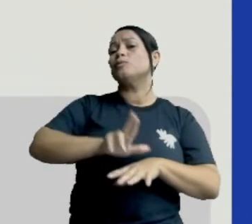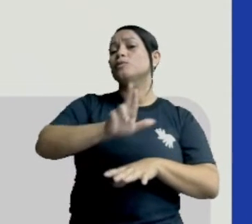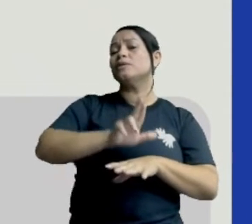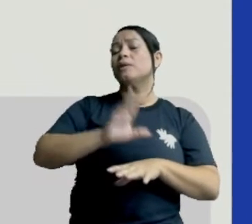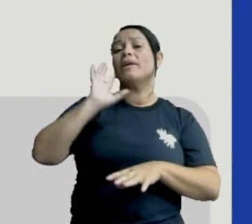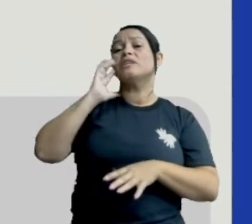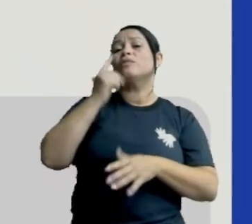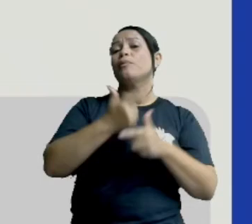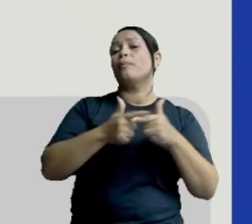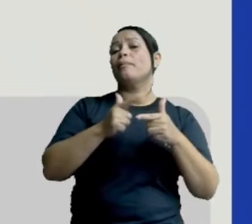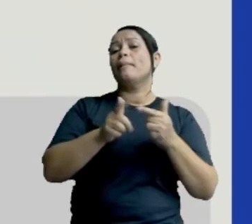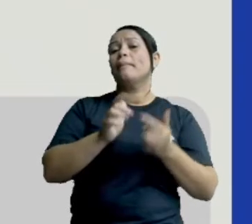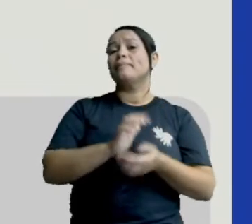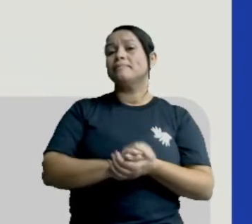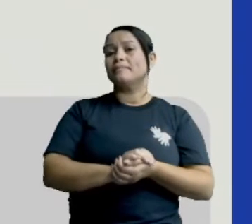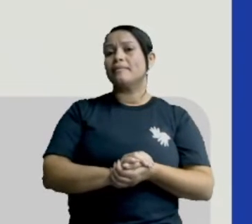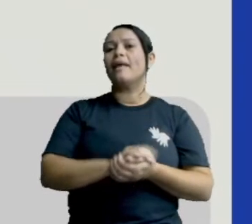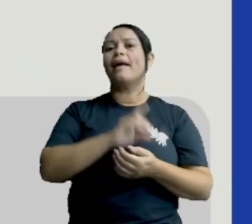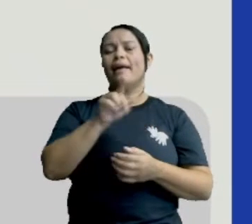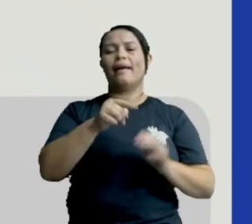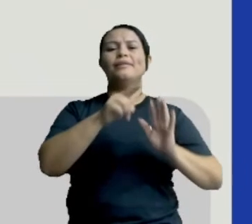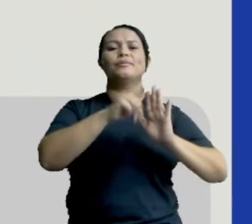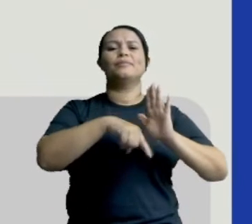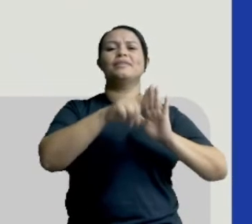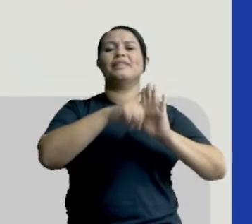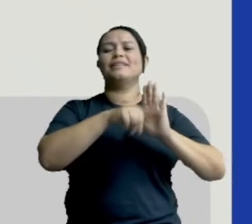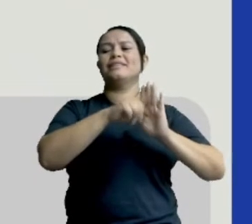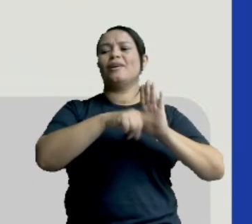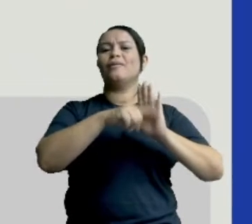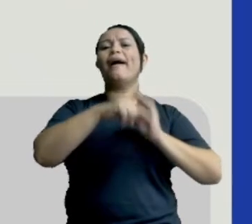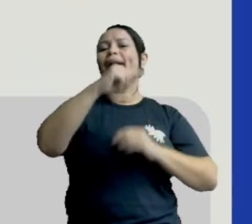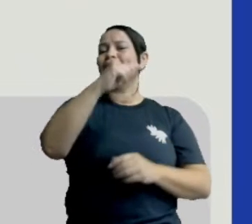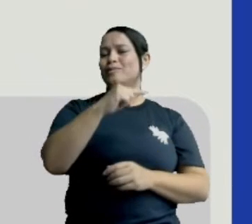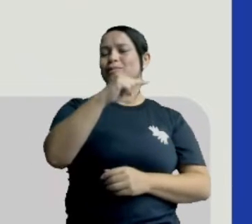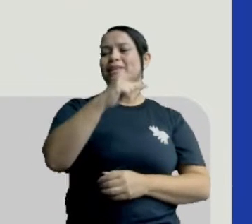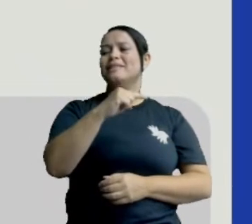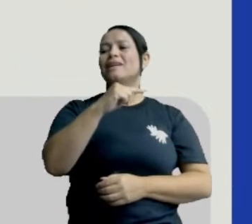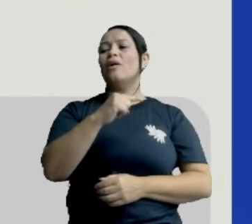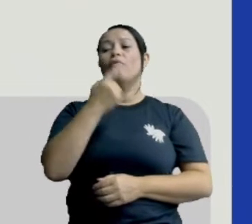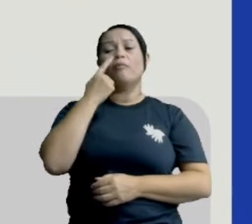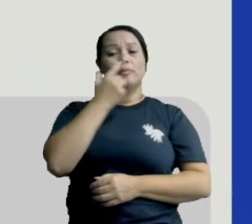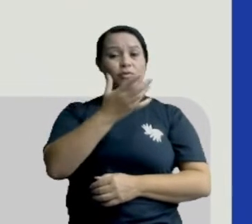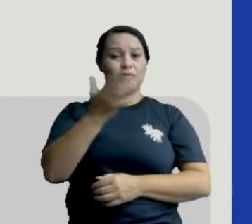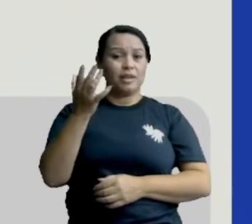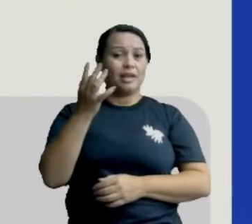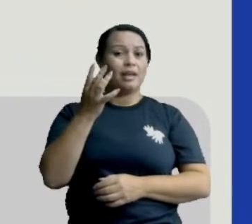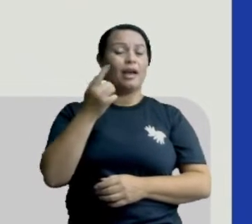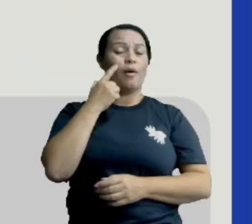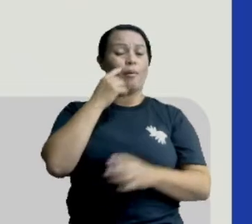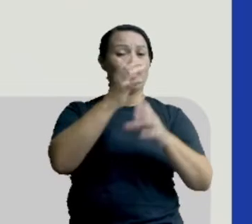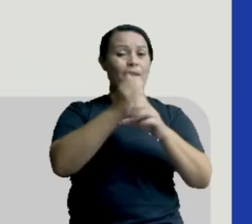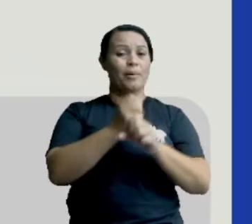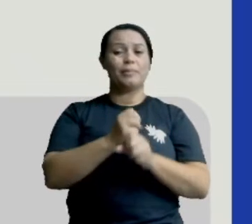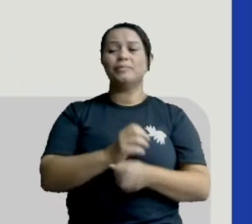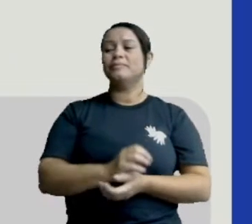para resolver esse problema? A subtração, isso mesmo. Vamos fazer o cálculo?